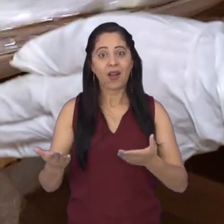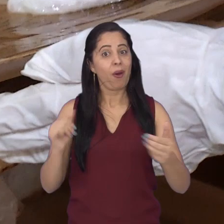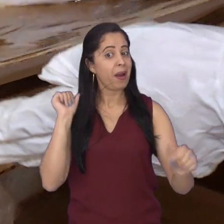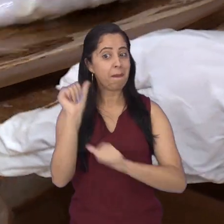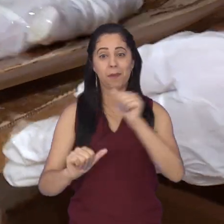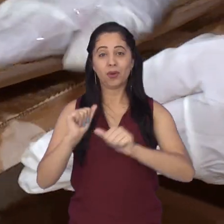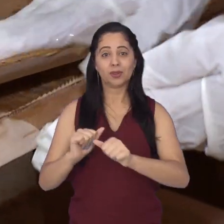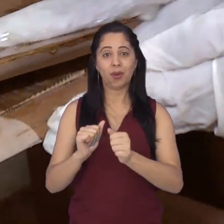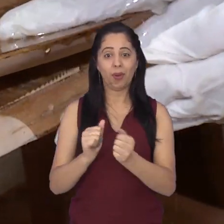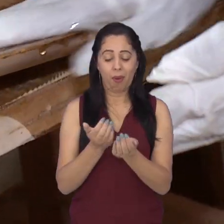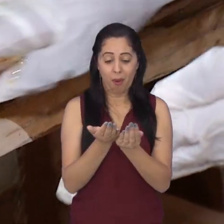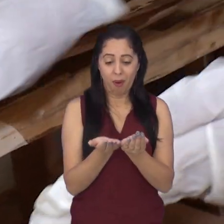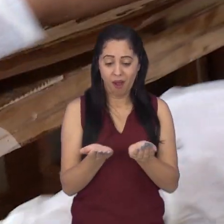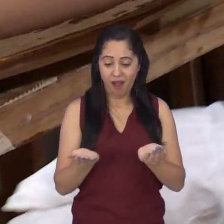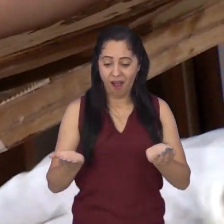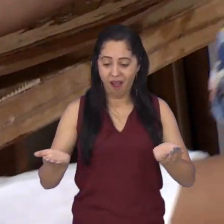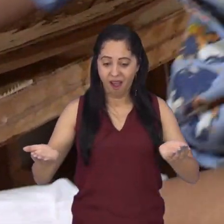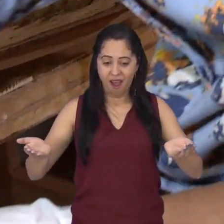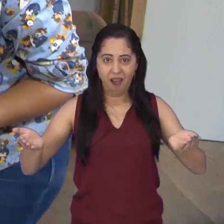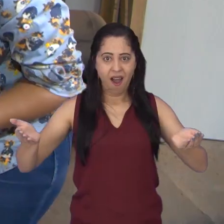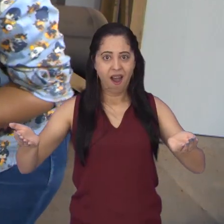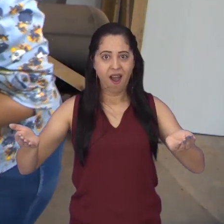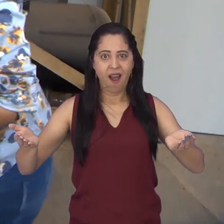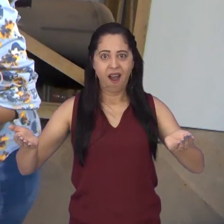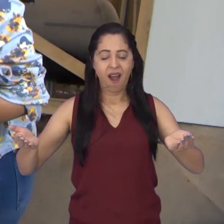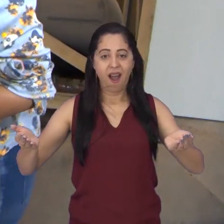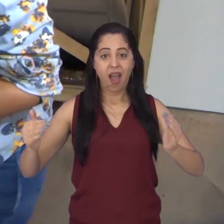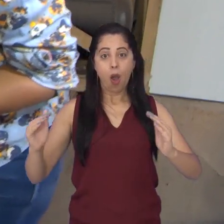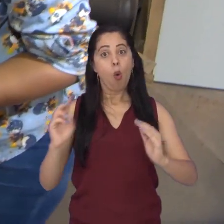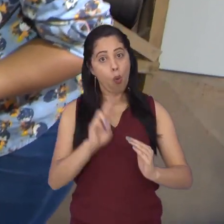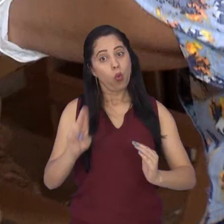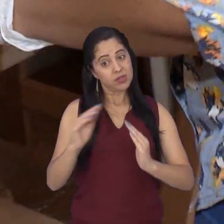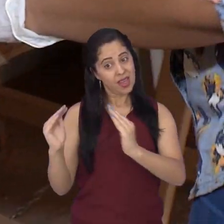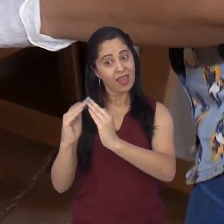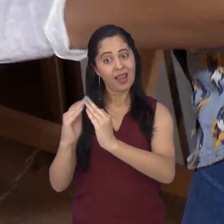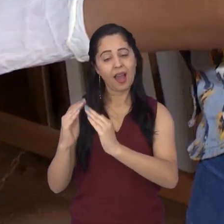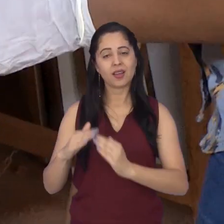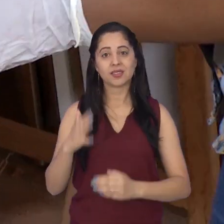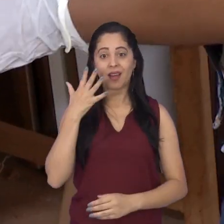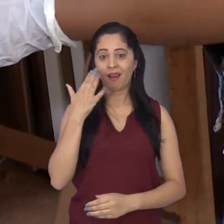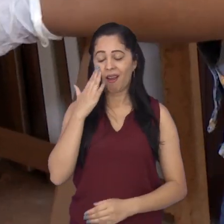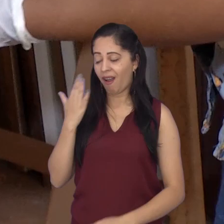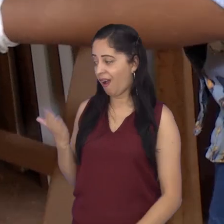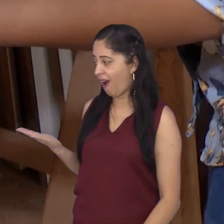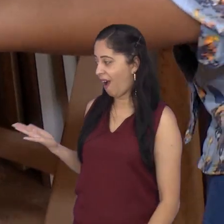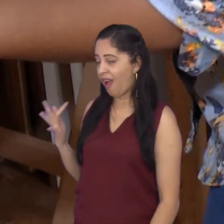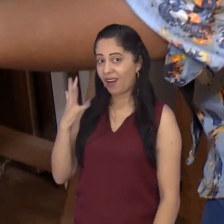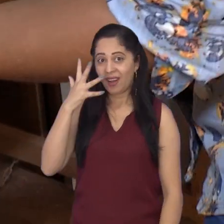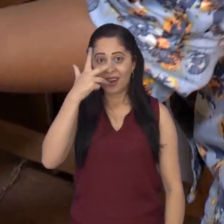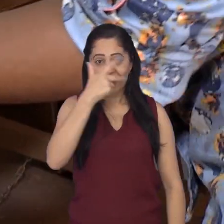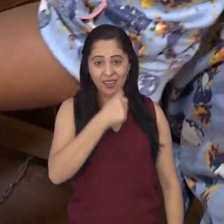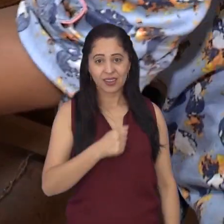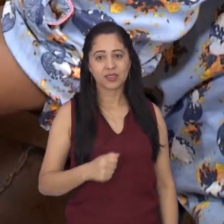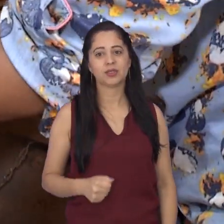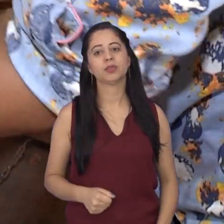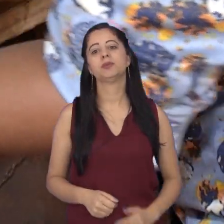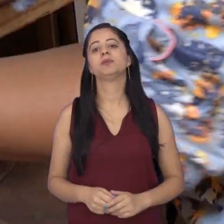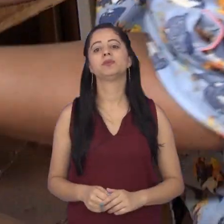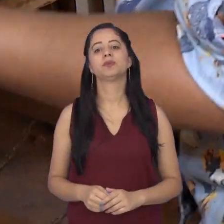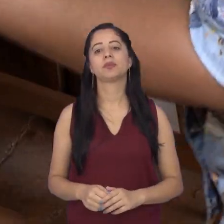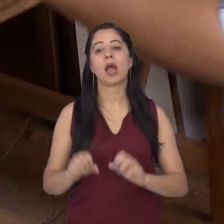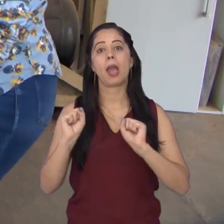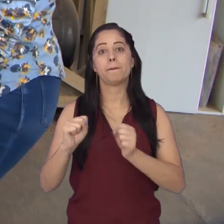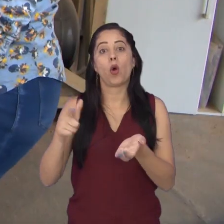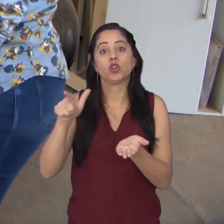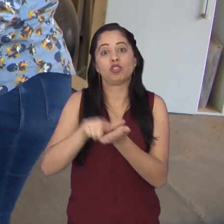história, vai acompanhar alguns almoços em família. Exatamente. Gente, olha que lindo. Agora, se você quiser tirar